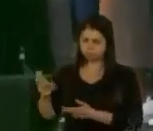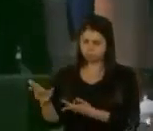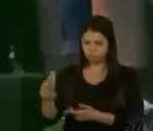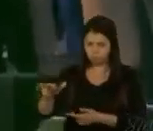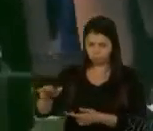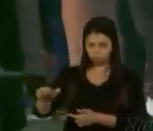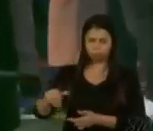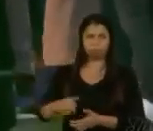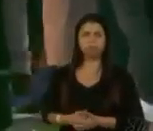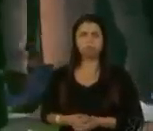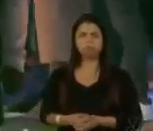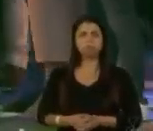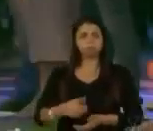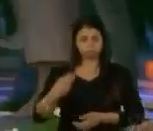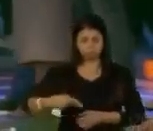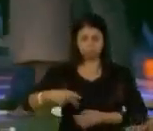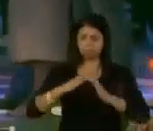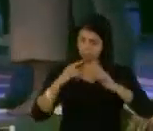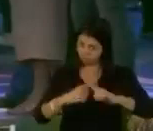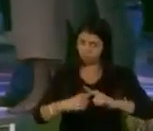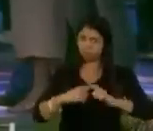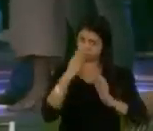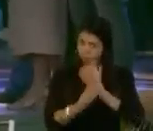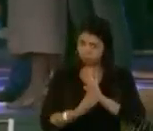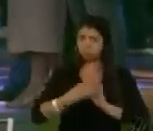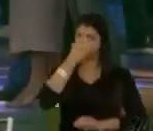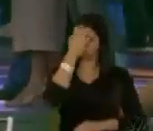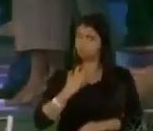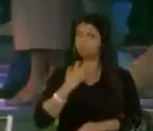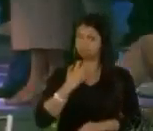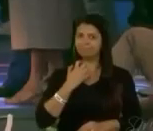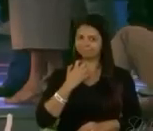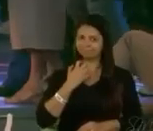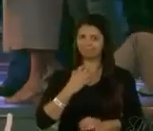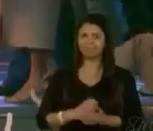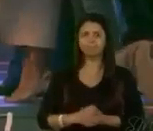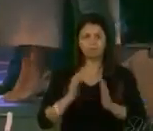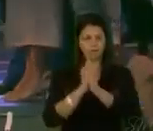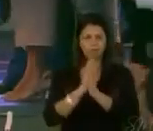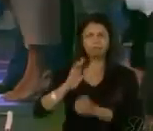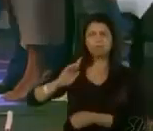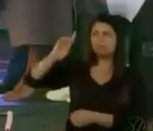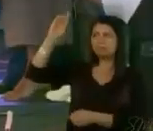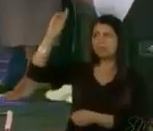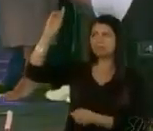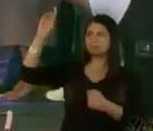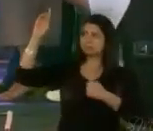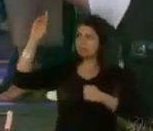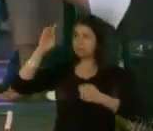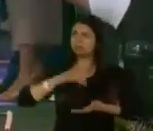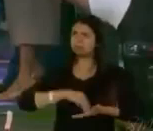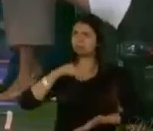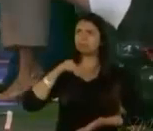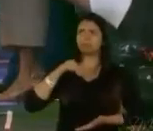Isso aqui é a igreja, meu chapa. Isso aqui é um negócio sério pra caramba. Senhor, como ministros